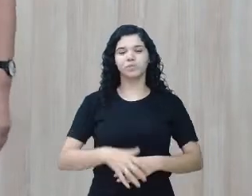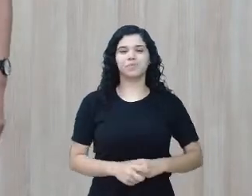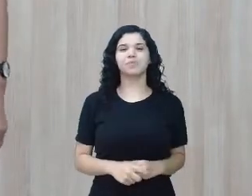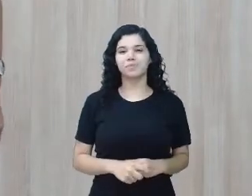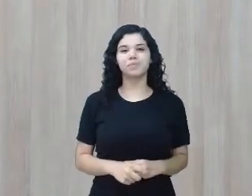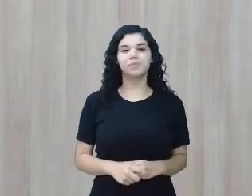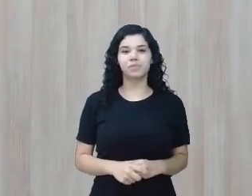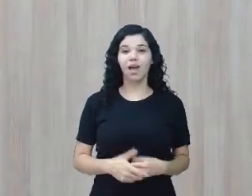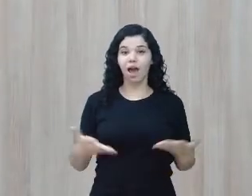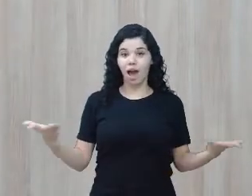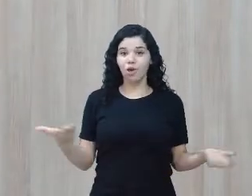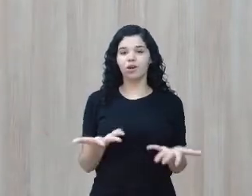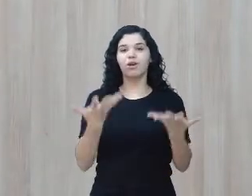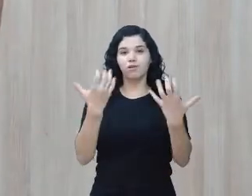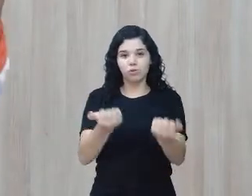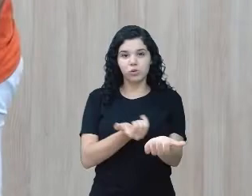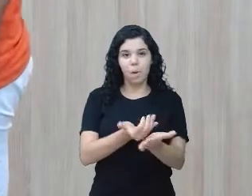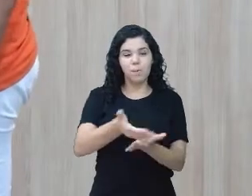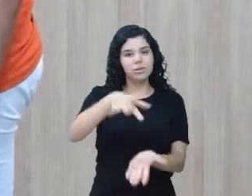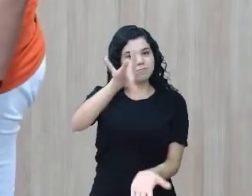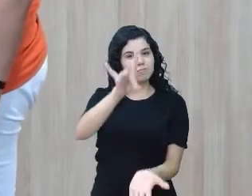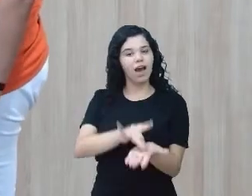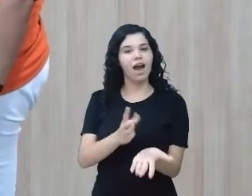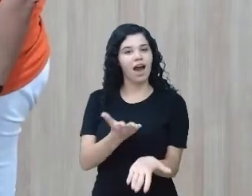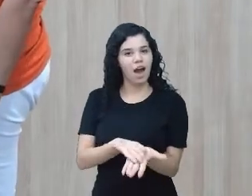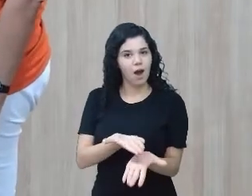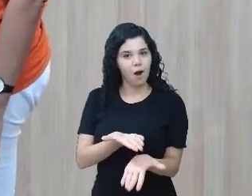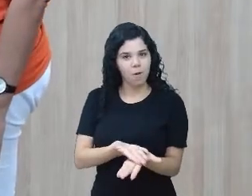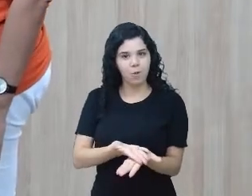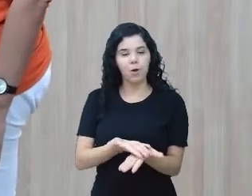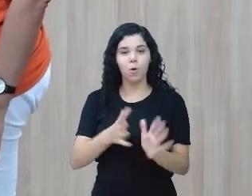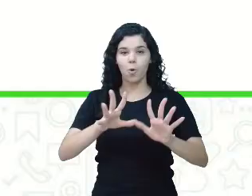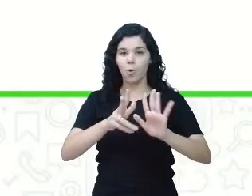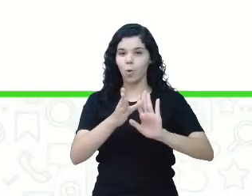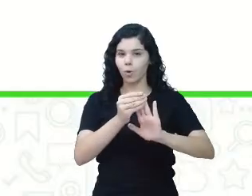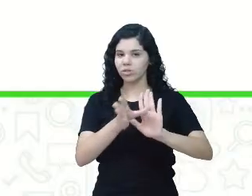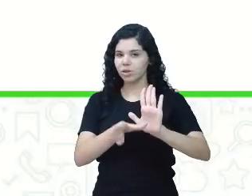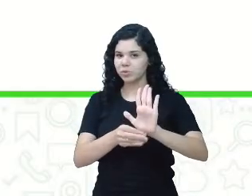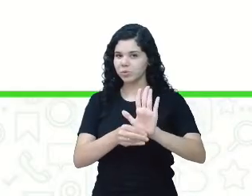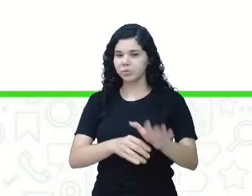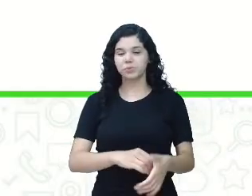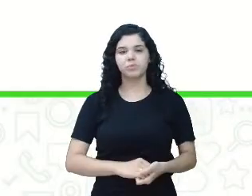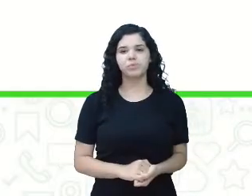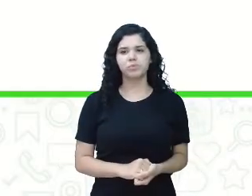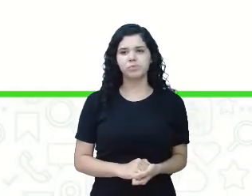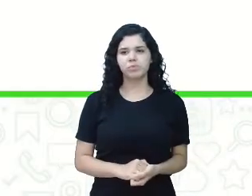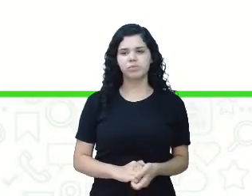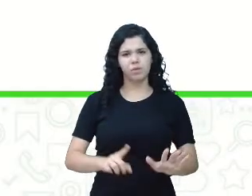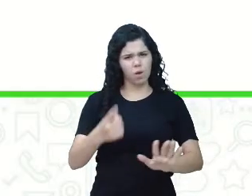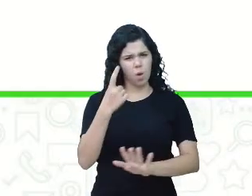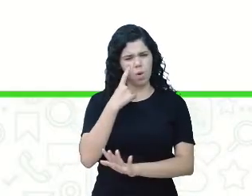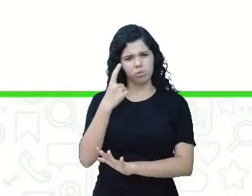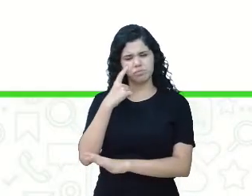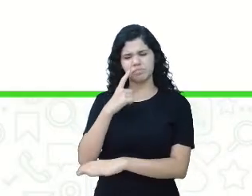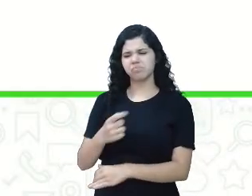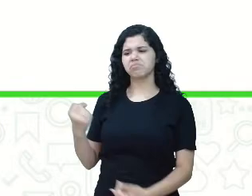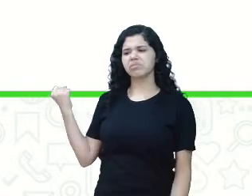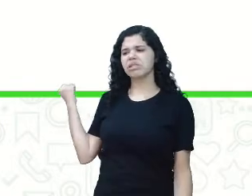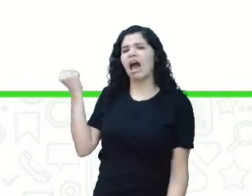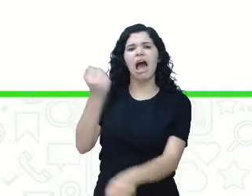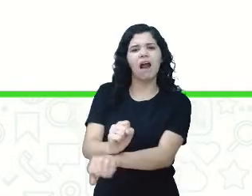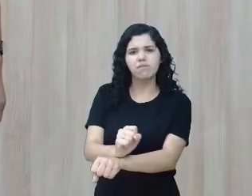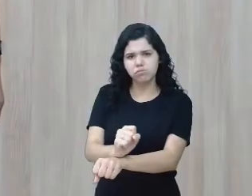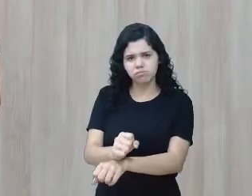Vamos lá agora para o nosso assunto propriamente dito. O que é escravizar? Na